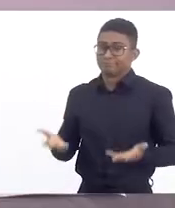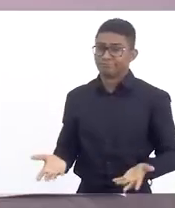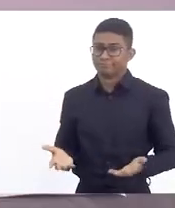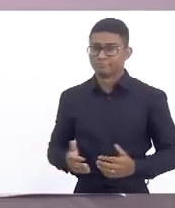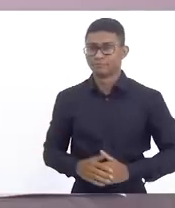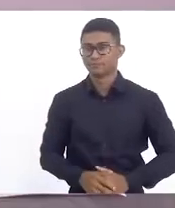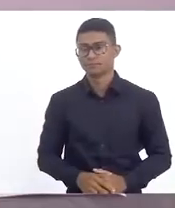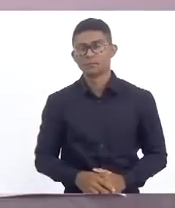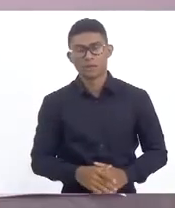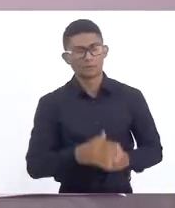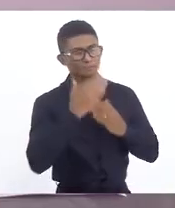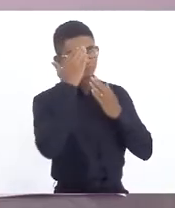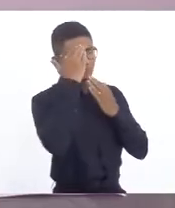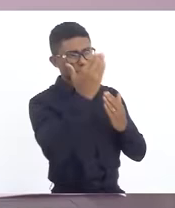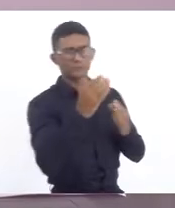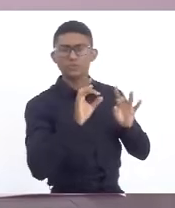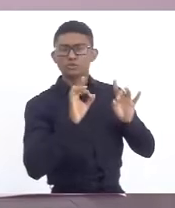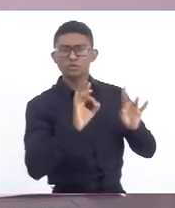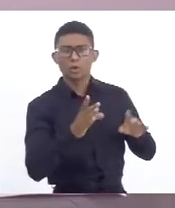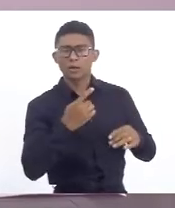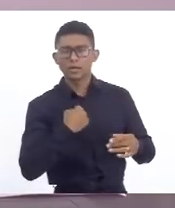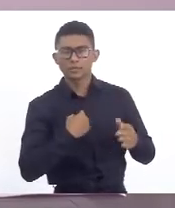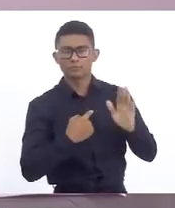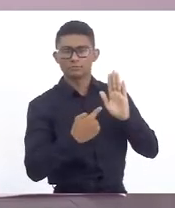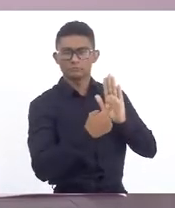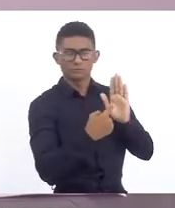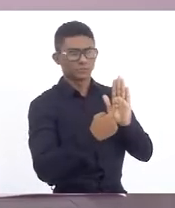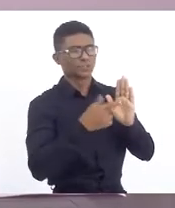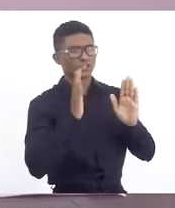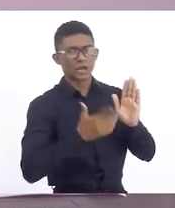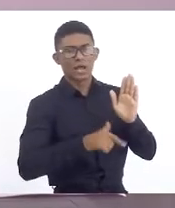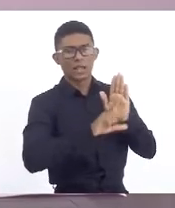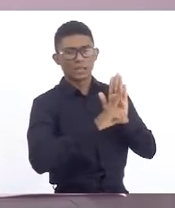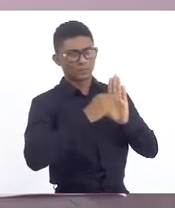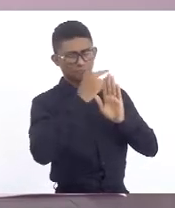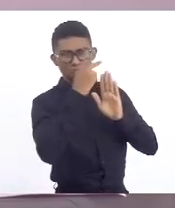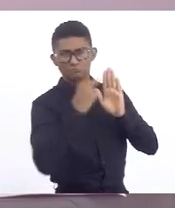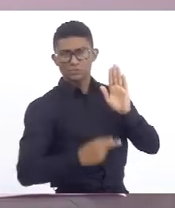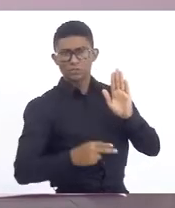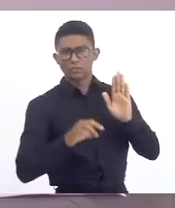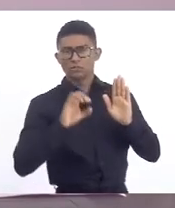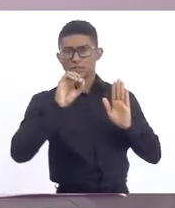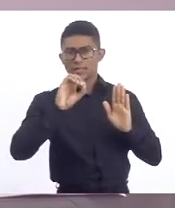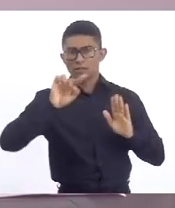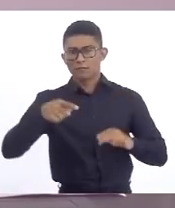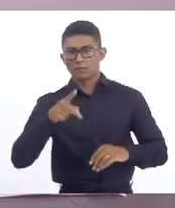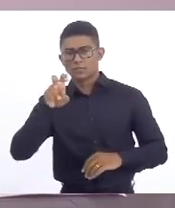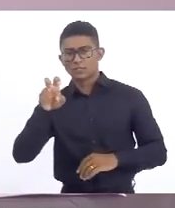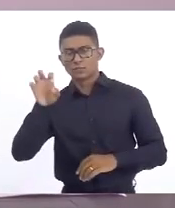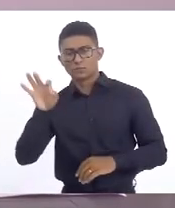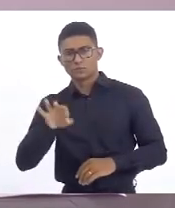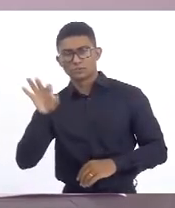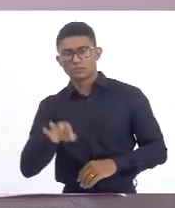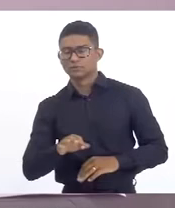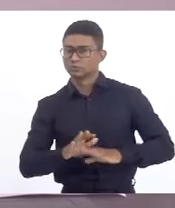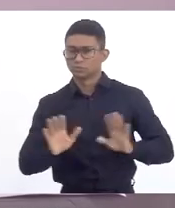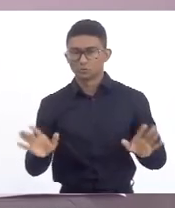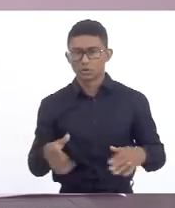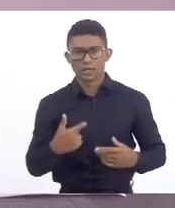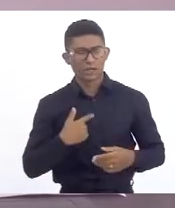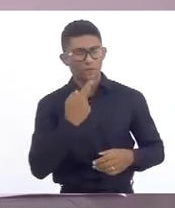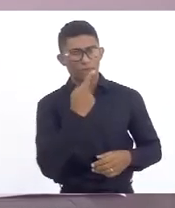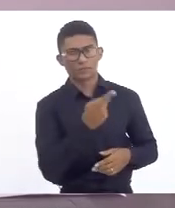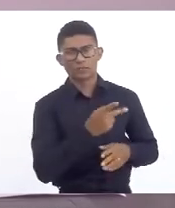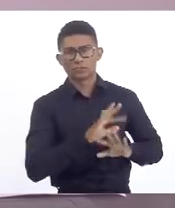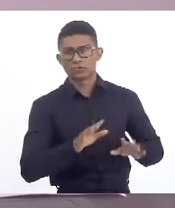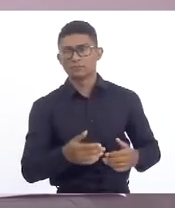queria fui citar apenas o que existe na lei, que é 0,05%, né? Para